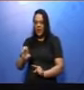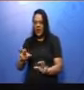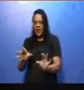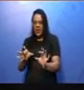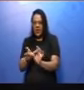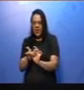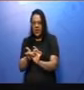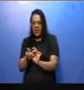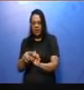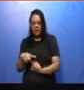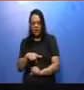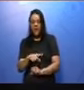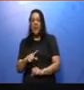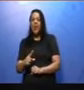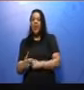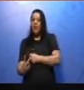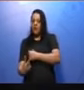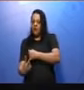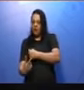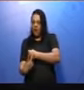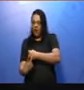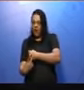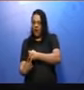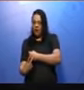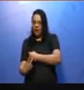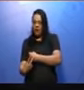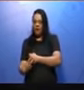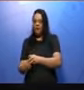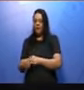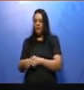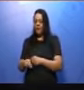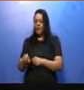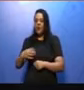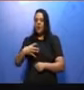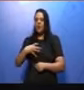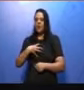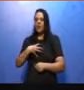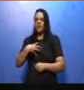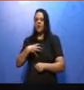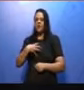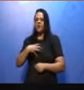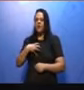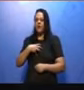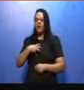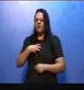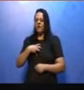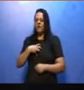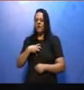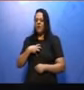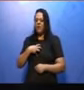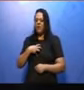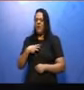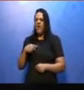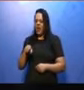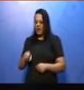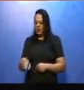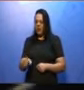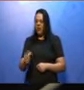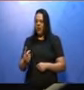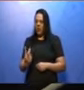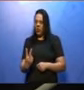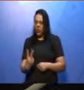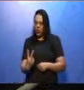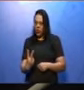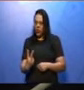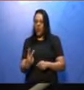Estavam, do verbo estar, também de ligação, também indica estado. Ah, então eu tenho 2 verbos? Ah, eu tenho